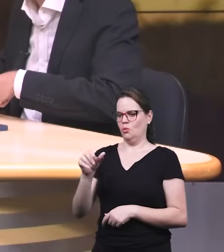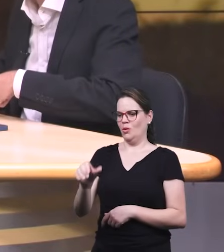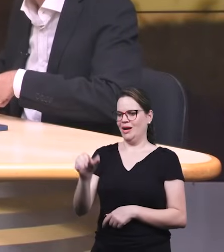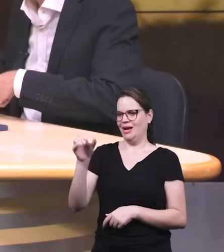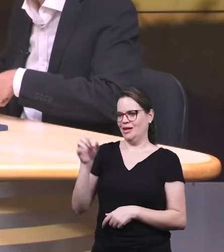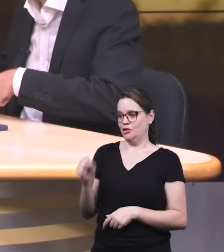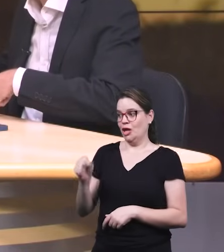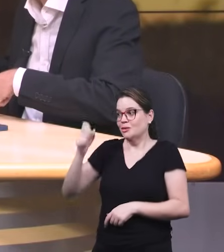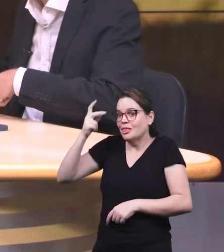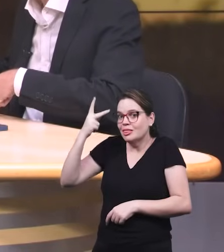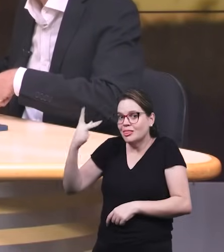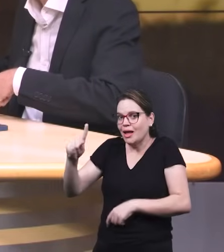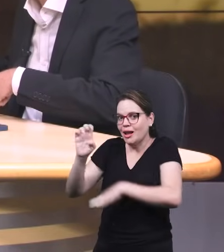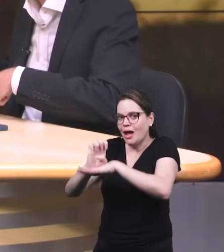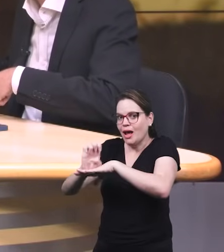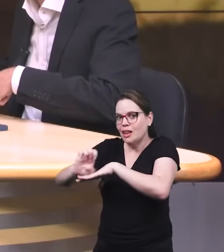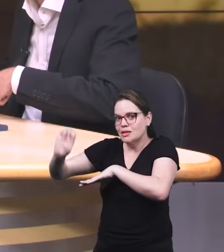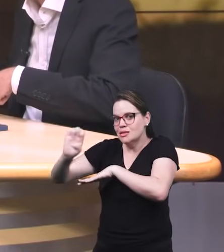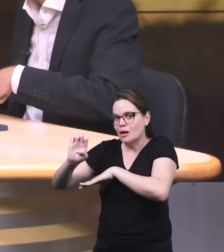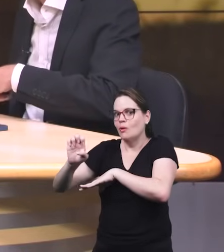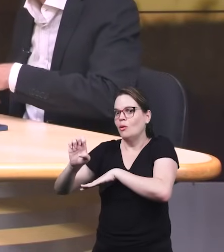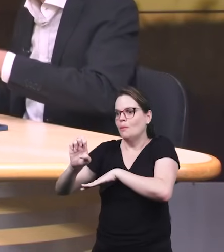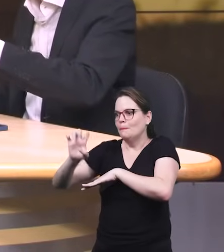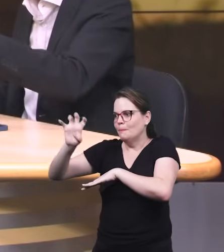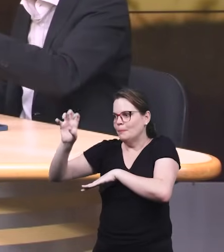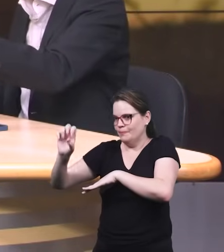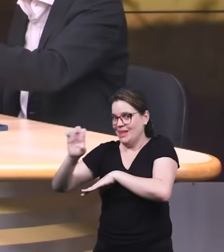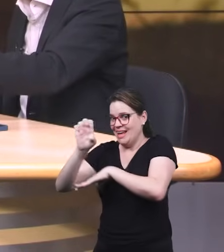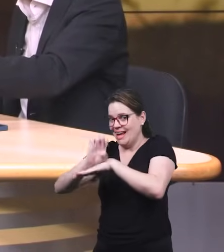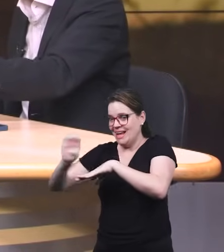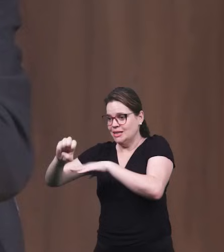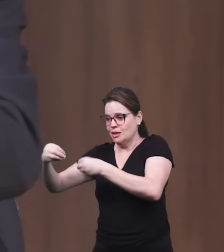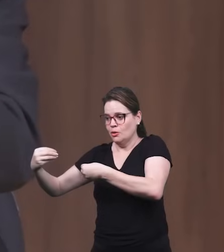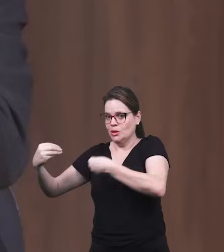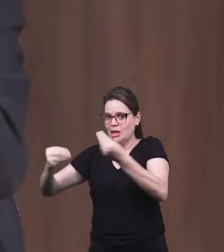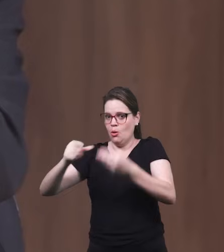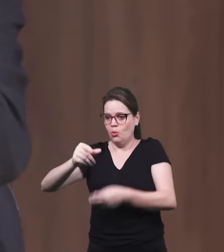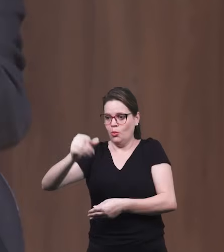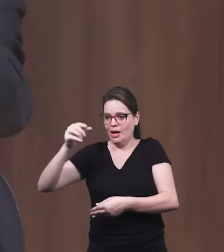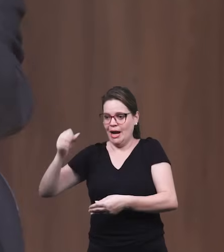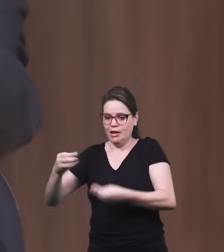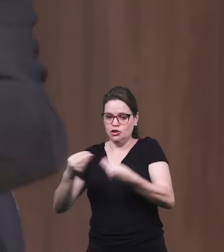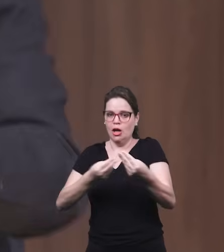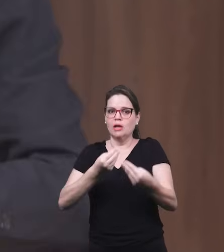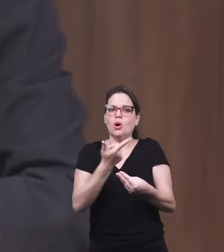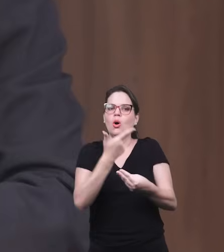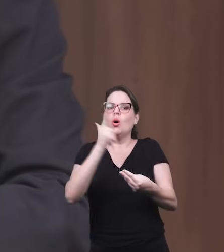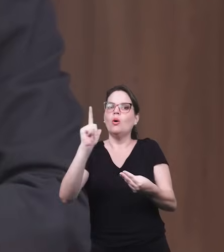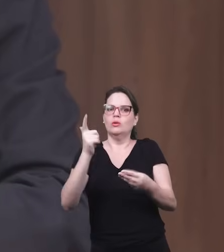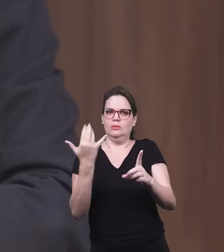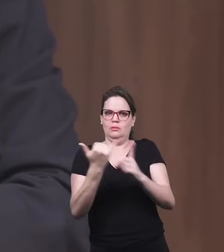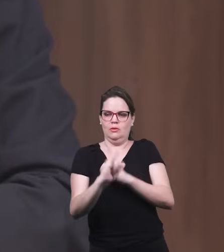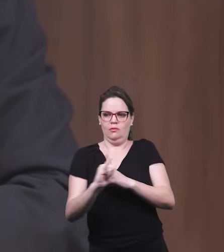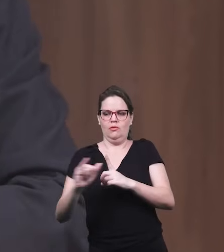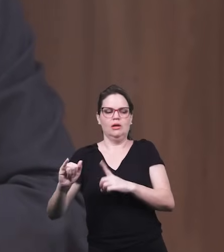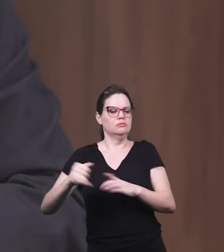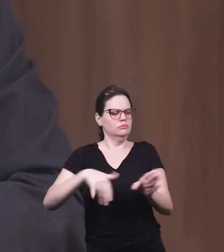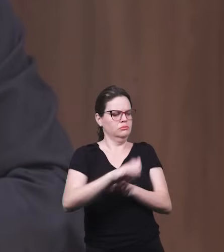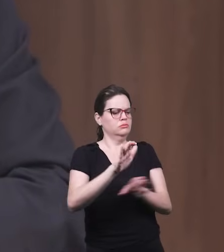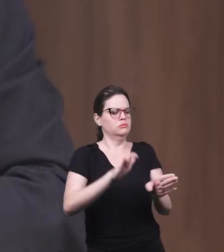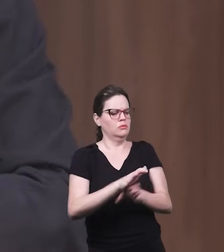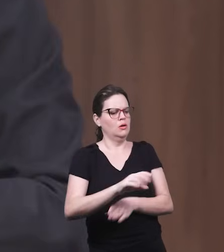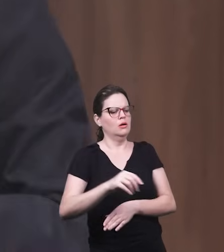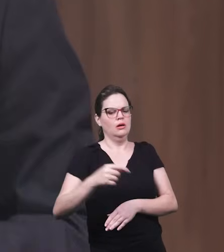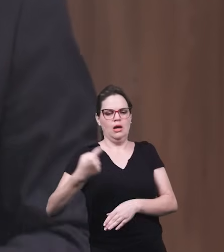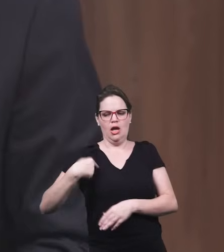é nosso, é dele, é do homem de Deus. Olha, toma aqui o meu cajado, deu a ordem, você vai lá. Ela fala assim, não, eu não vou com ele.